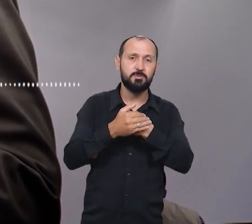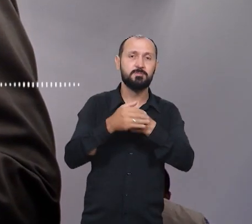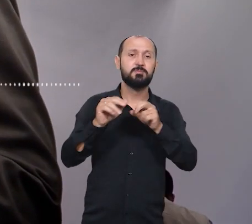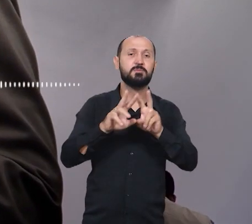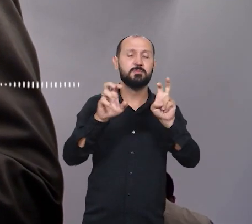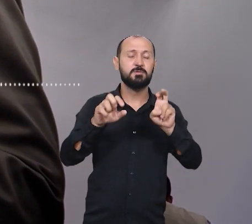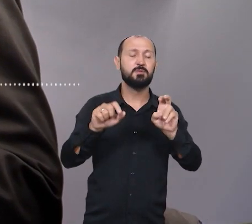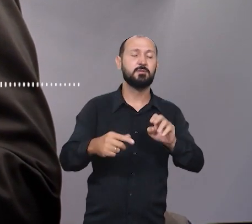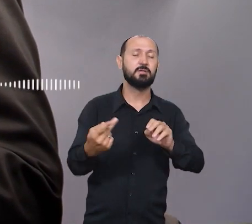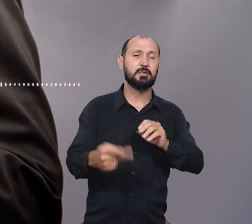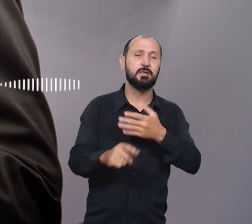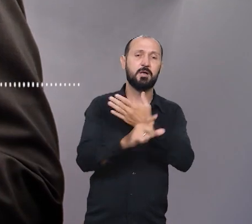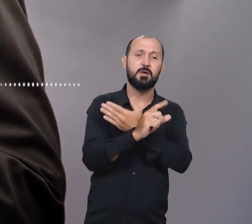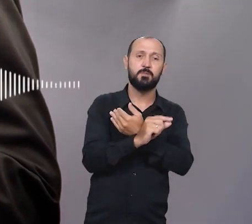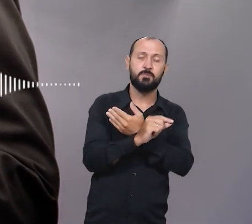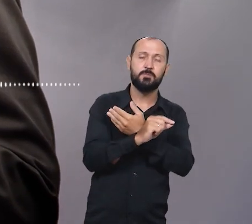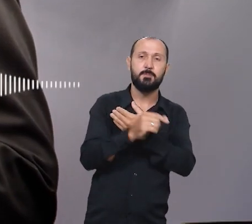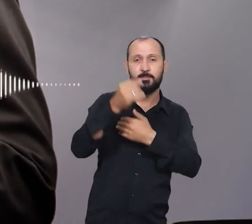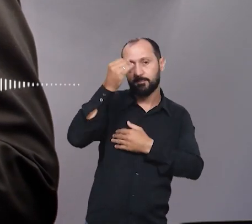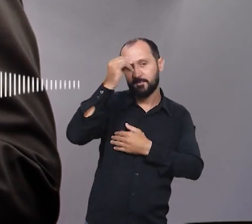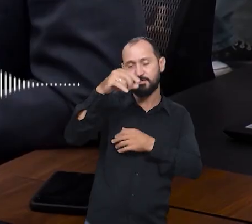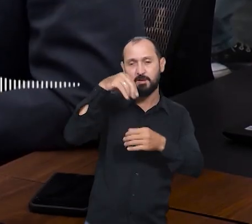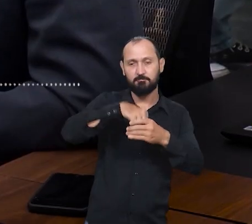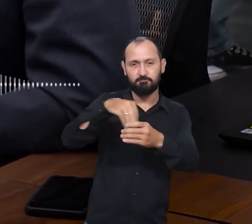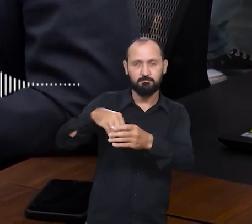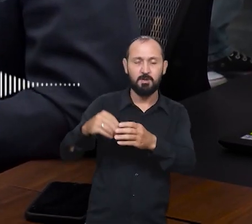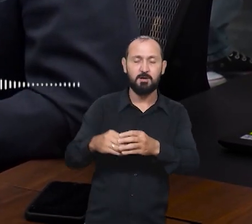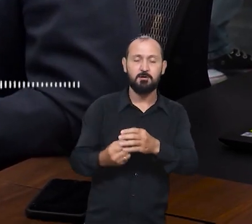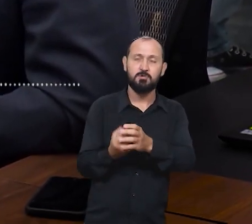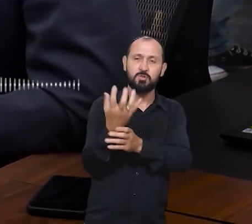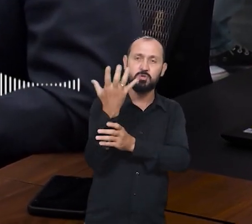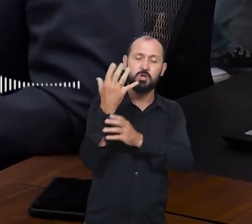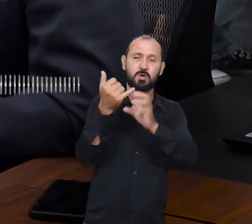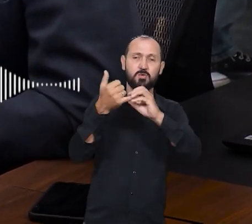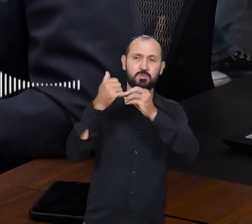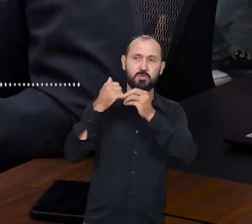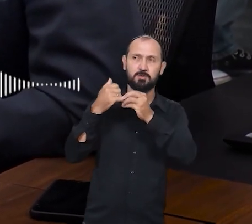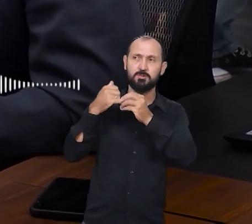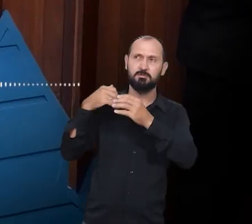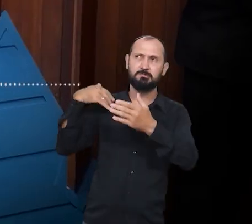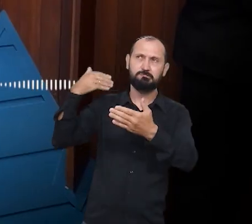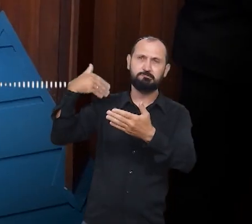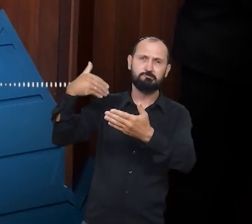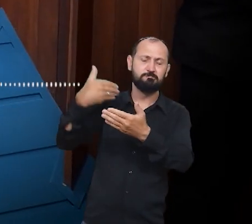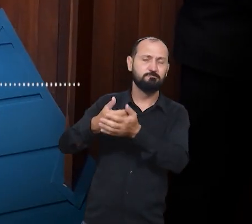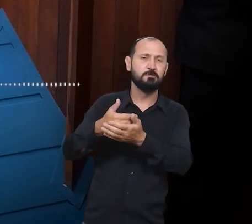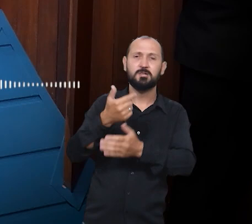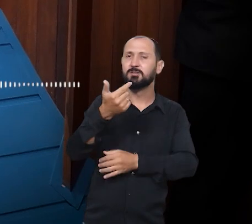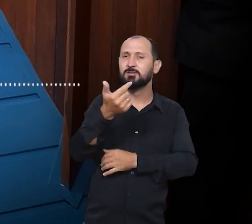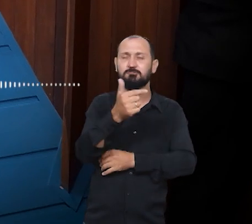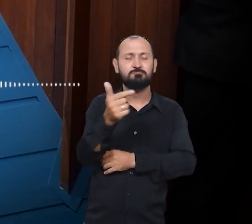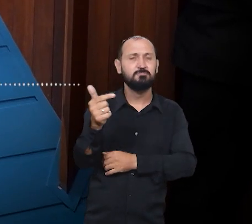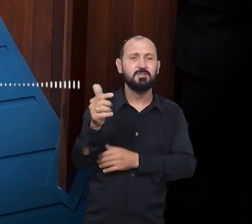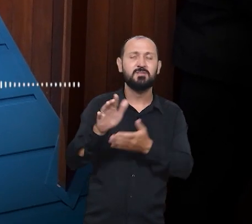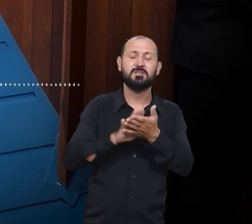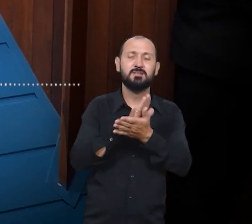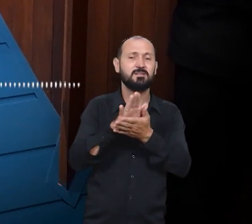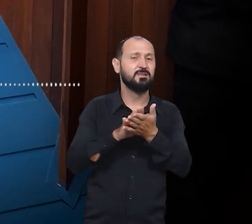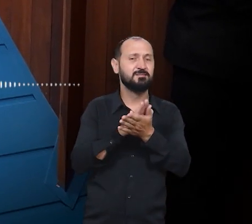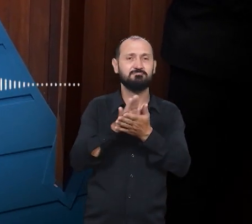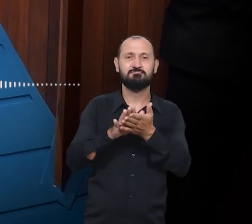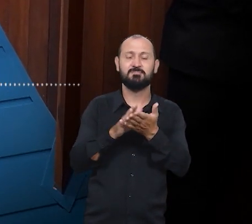uma legislação de proteção exatamente no Pantanal por conta do avanço do plantio de soja. Até hoje, de lá para cá, não